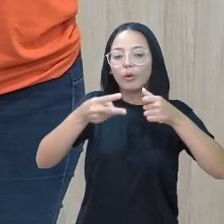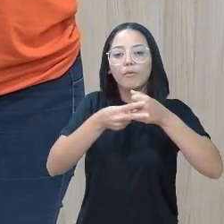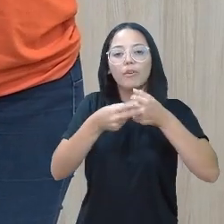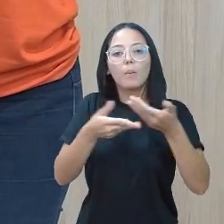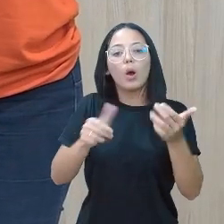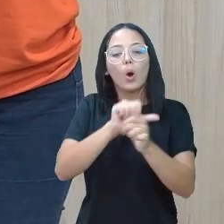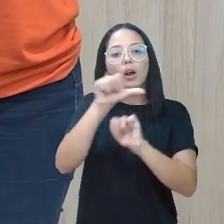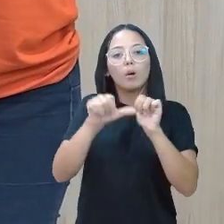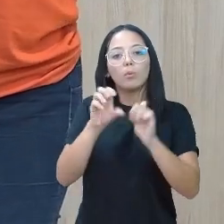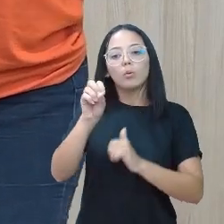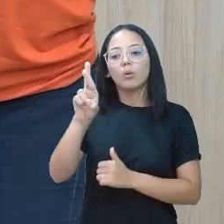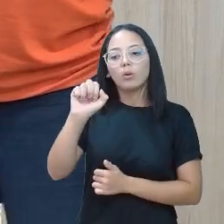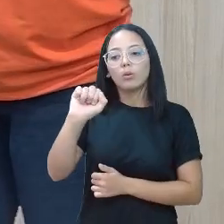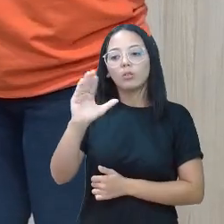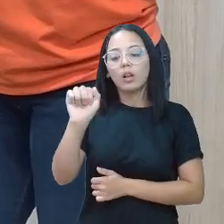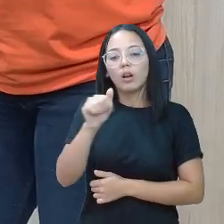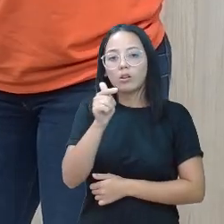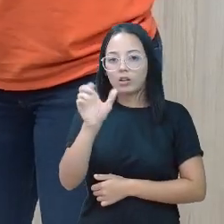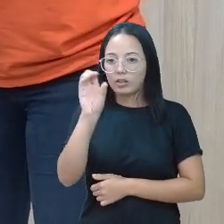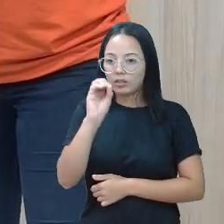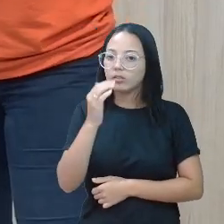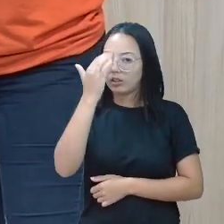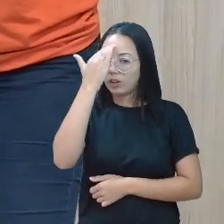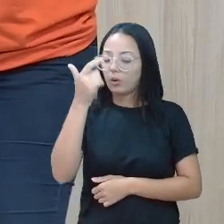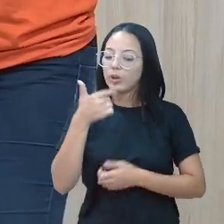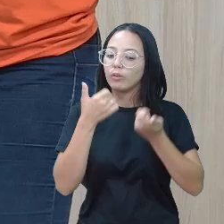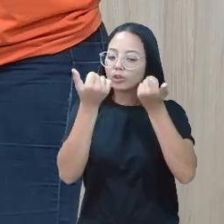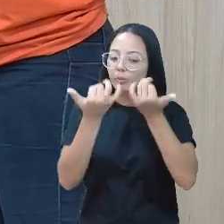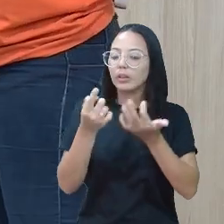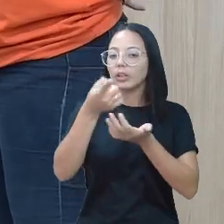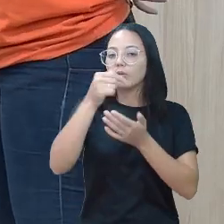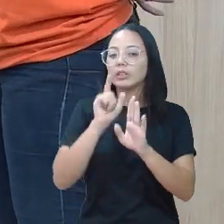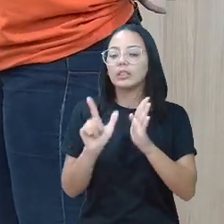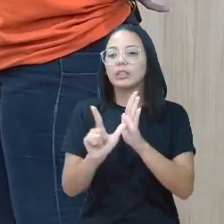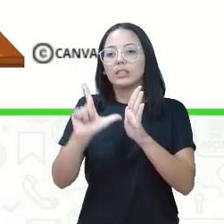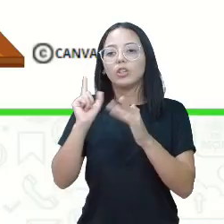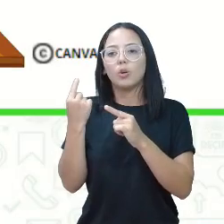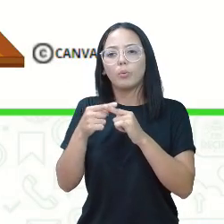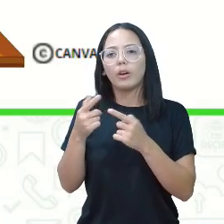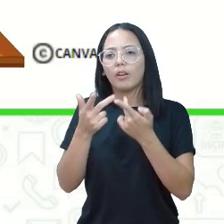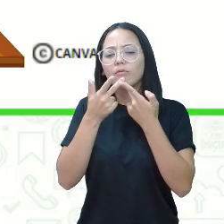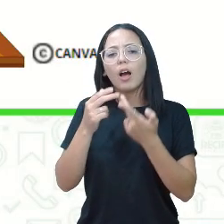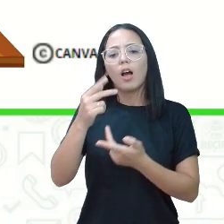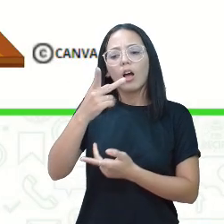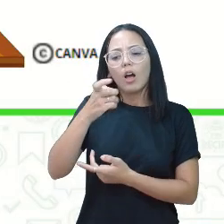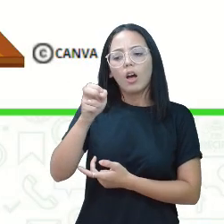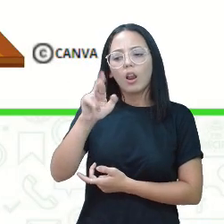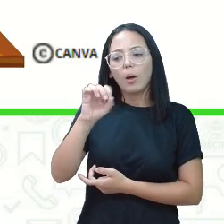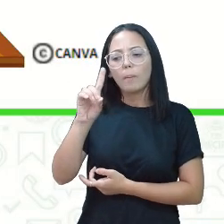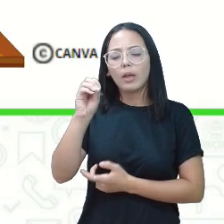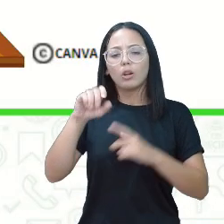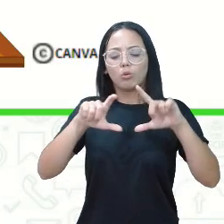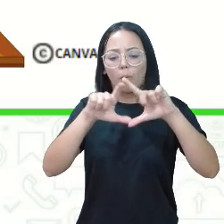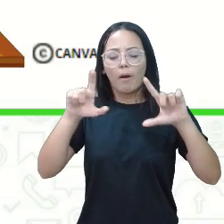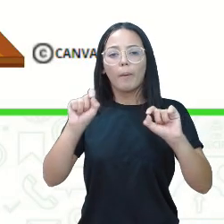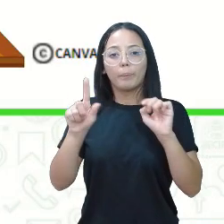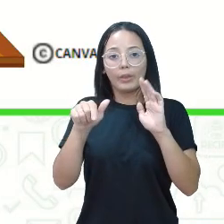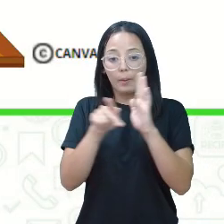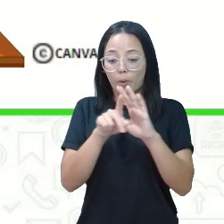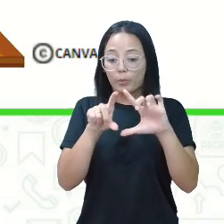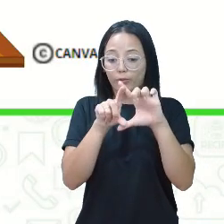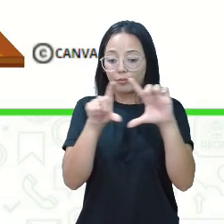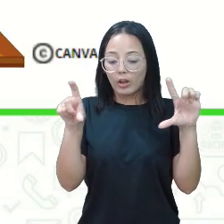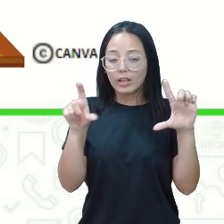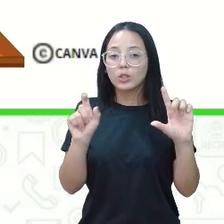em oração. E eu estou explicando isso antes, porque quando a gente fala em período, período é a